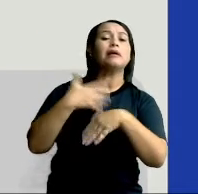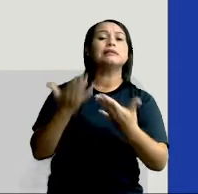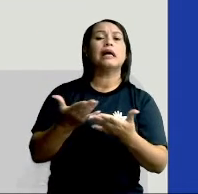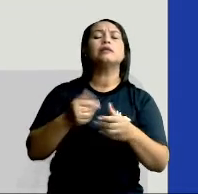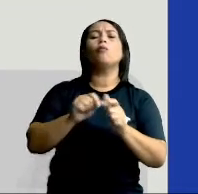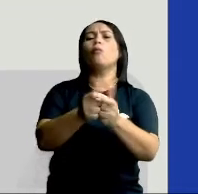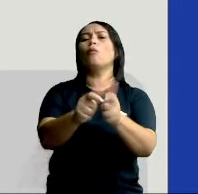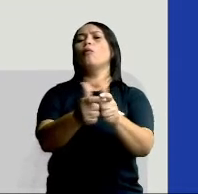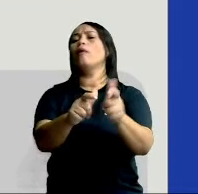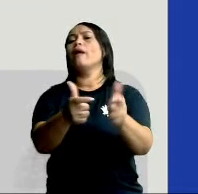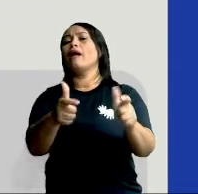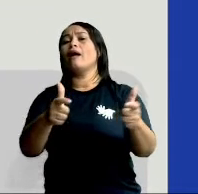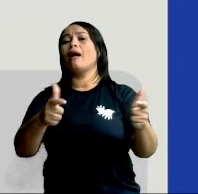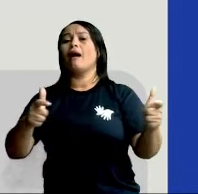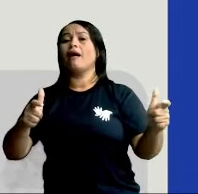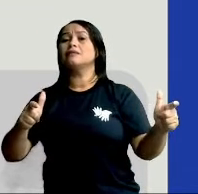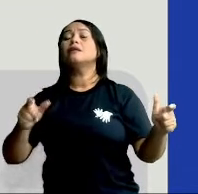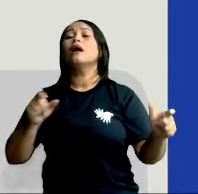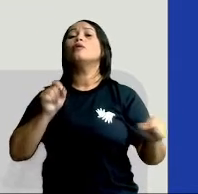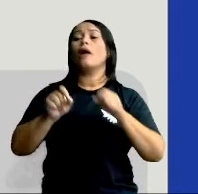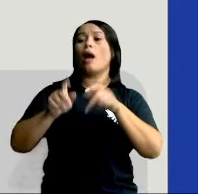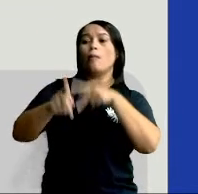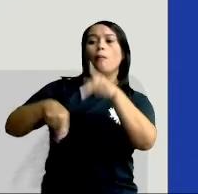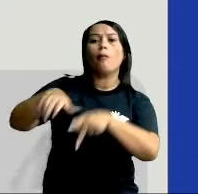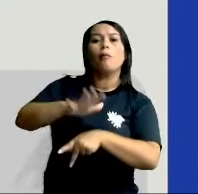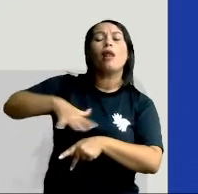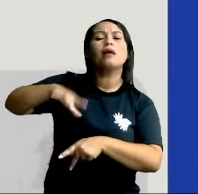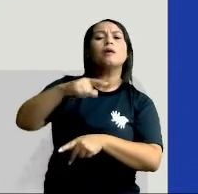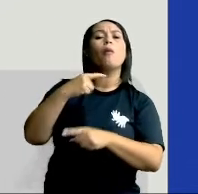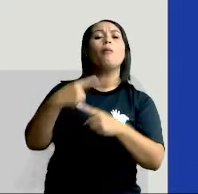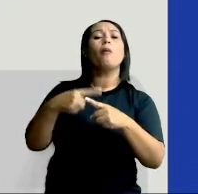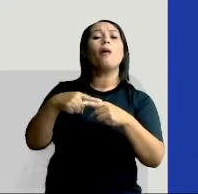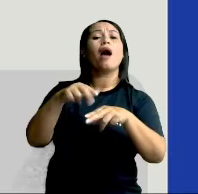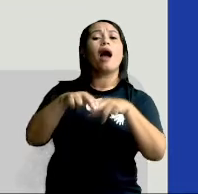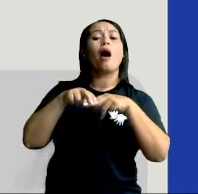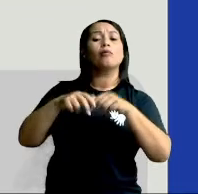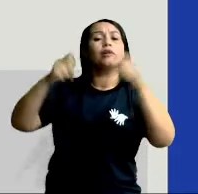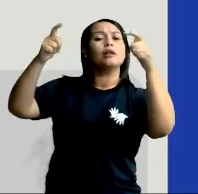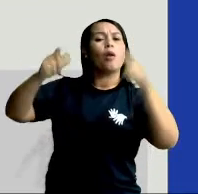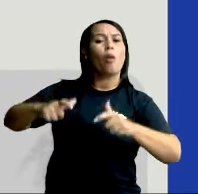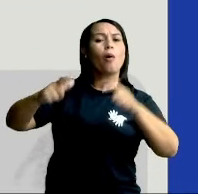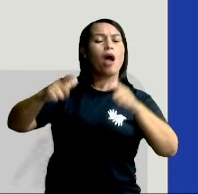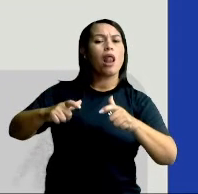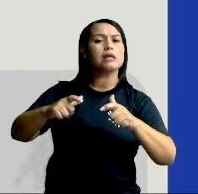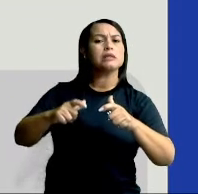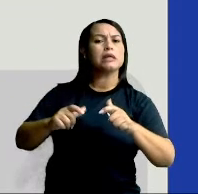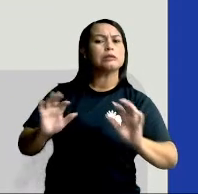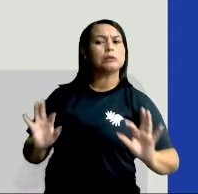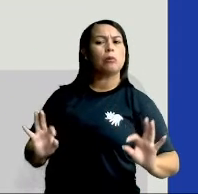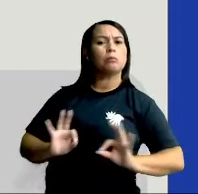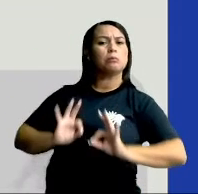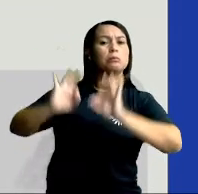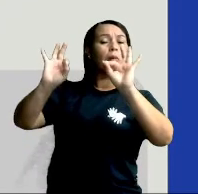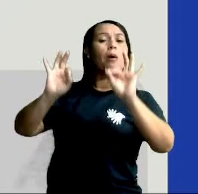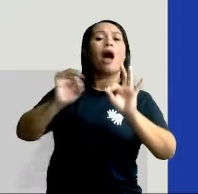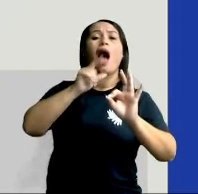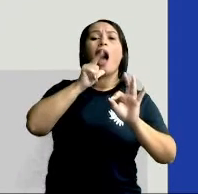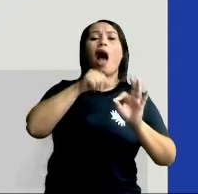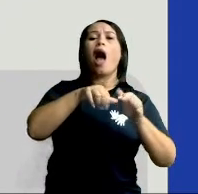crescimento populacional deve-se à sua localização privilegiada por cursos